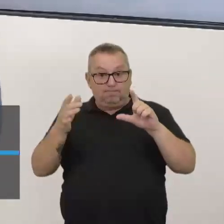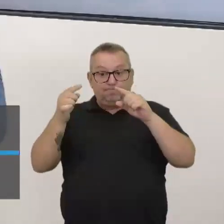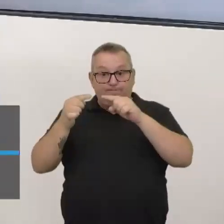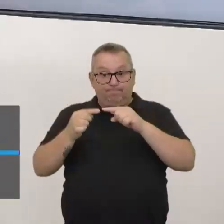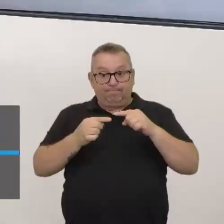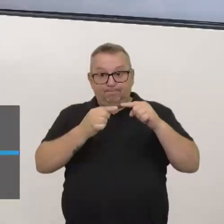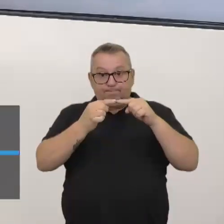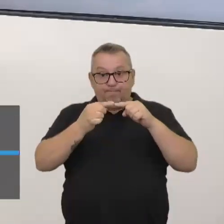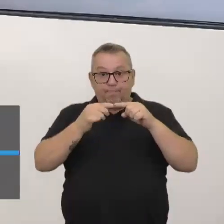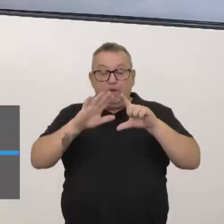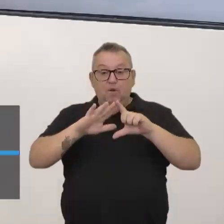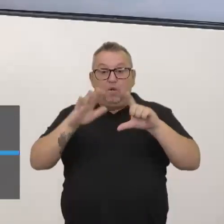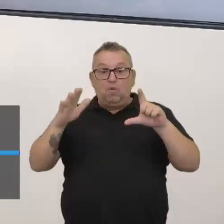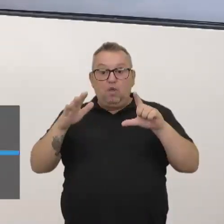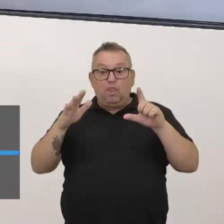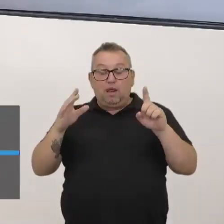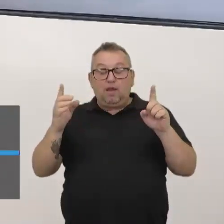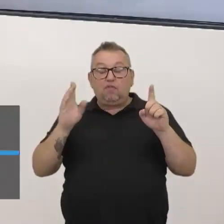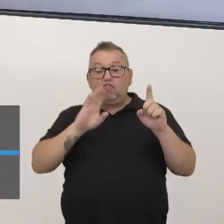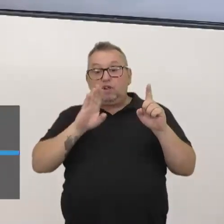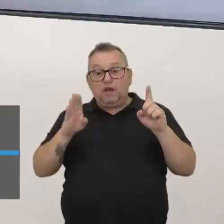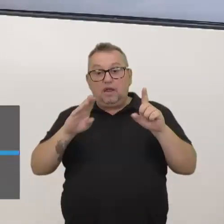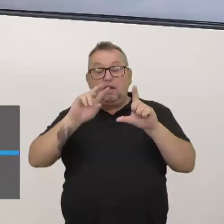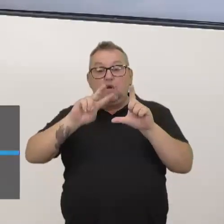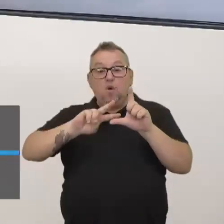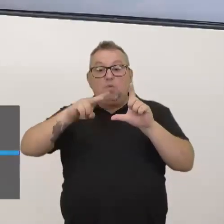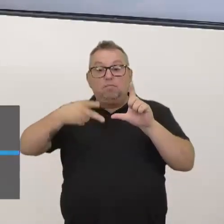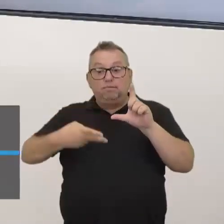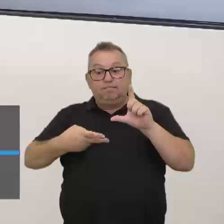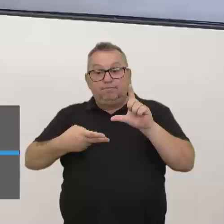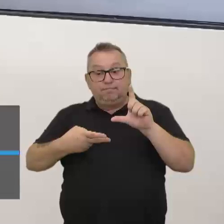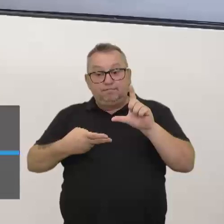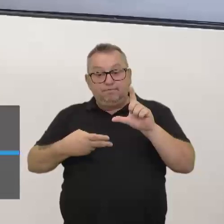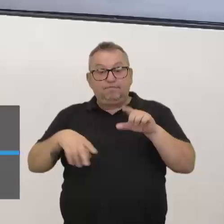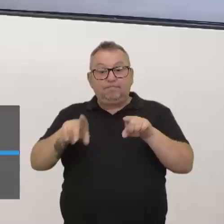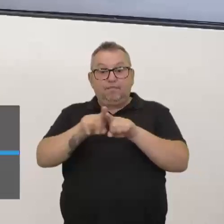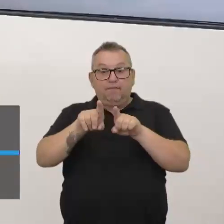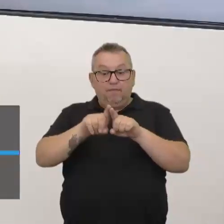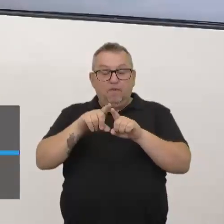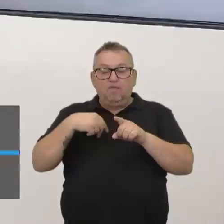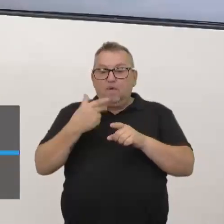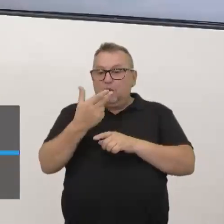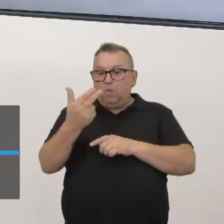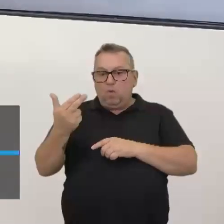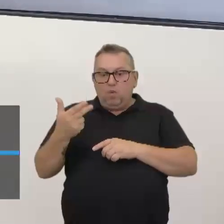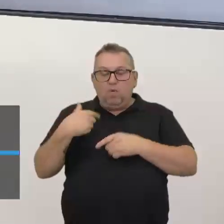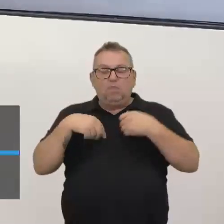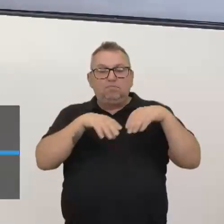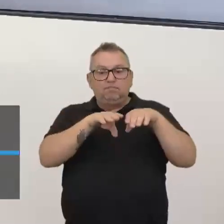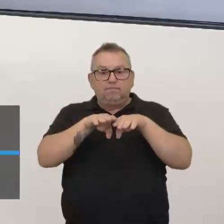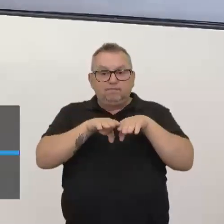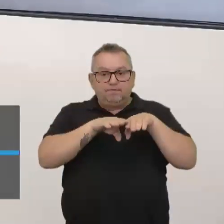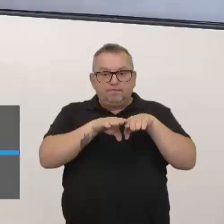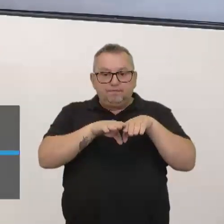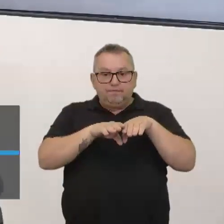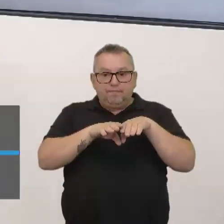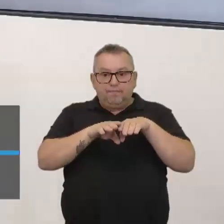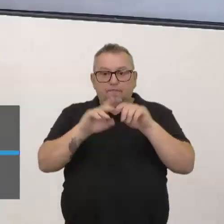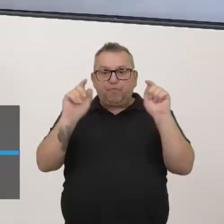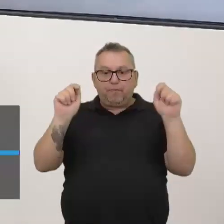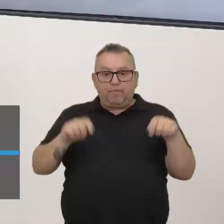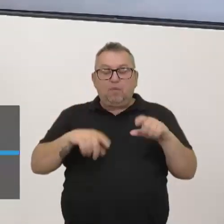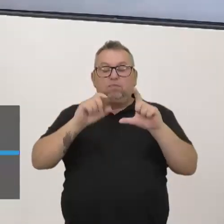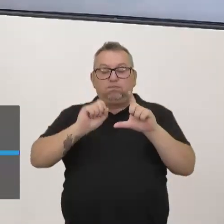quando elas variam. Se for uma variação de forma igual, né, equilibrada, a gente fala que pode ter